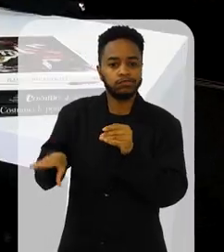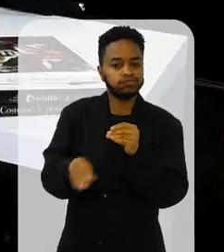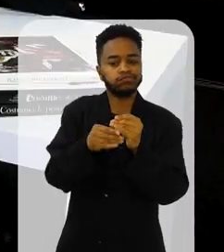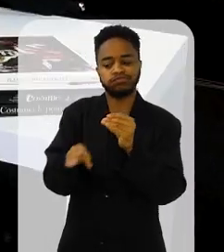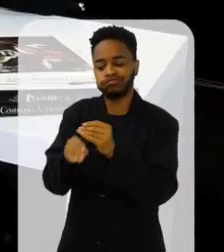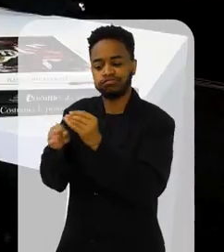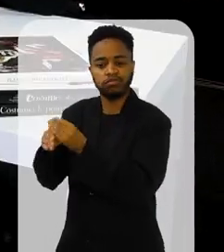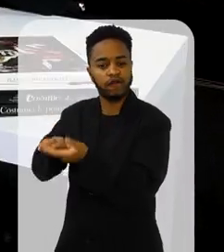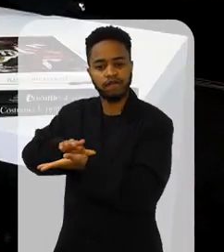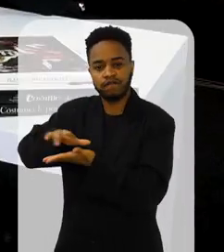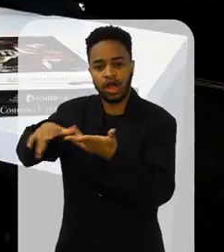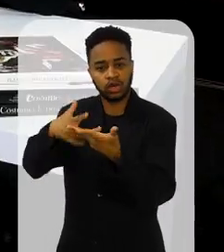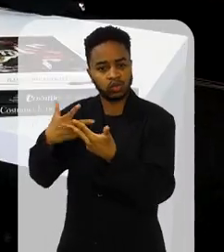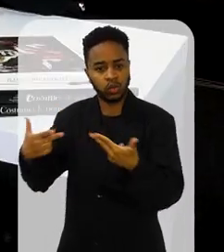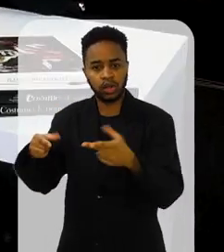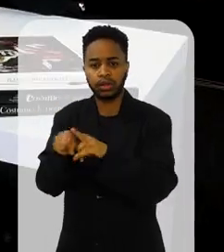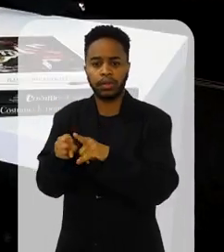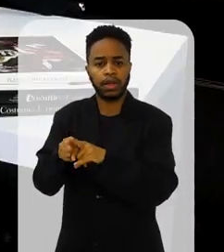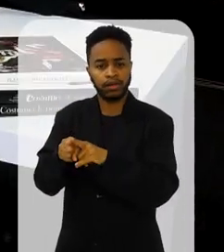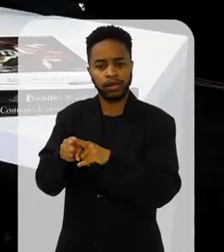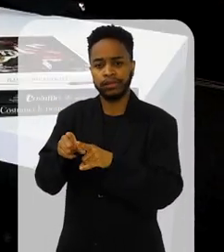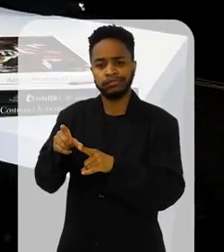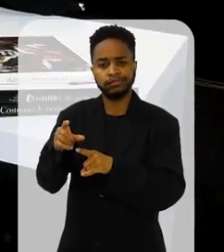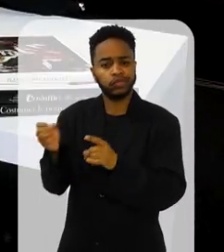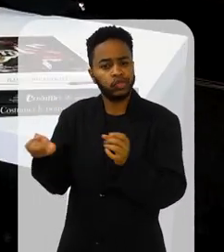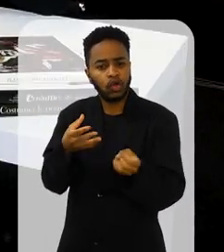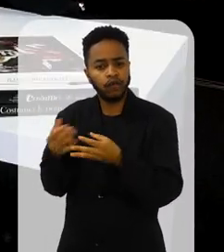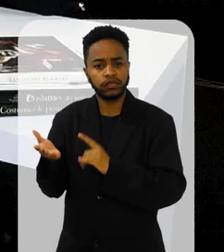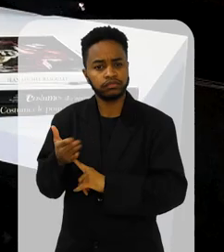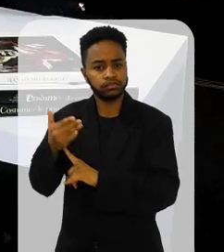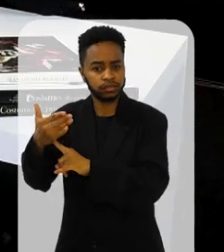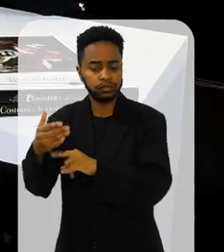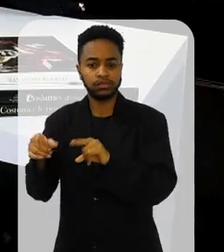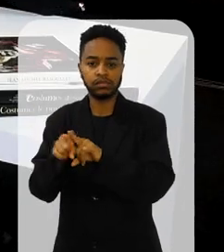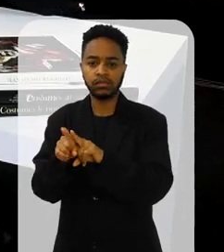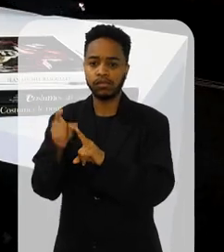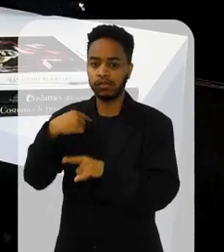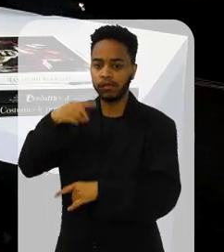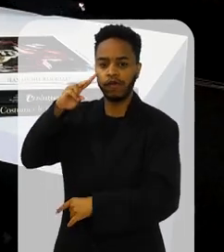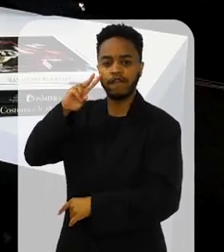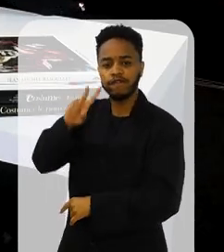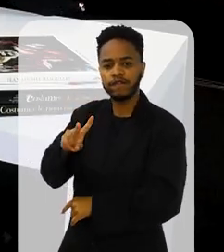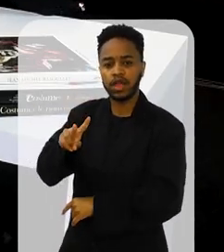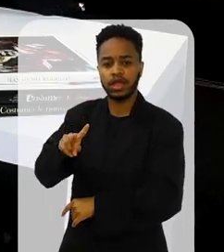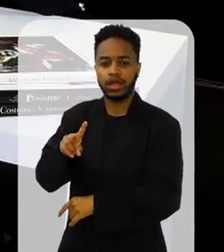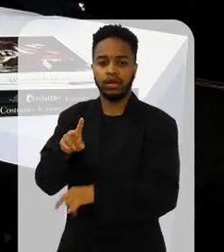cores, às vezes com muita modernidade. Eu vi alguns desfiles do Caprichoso nessa,